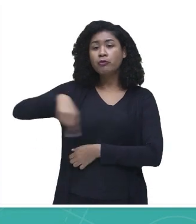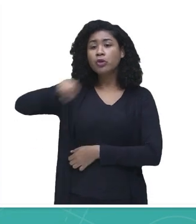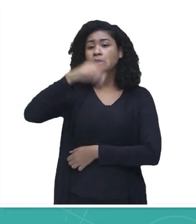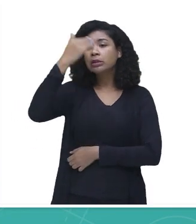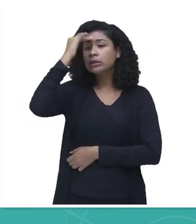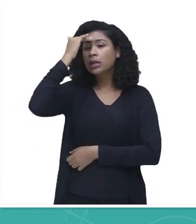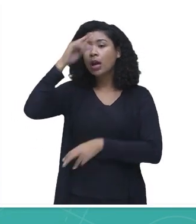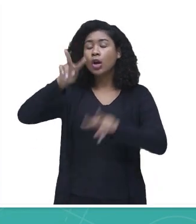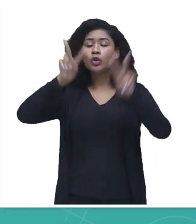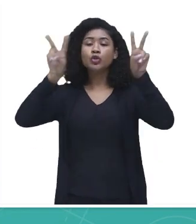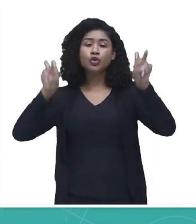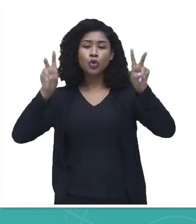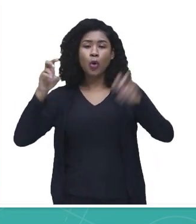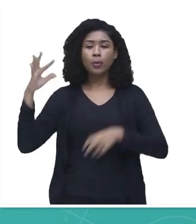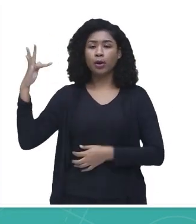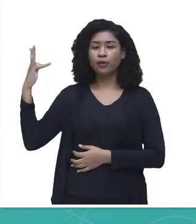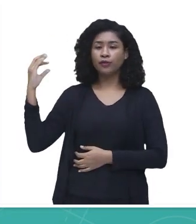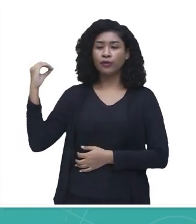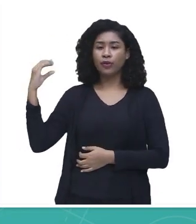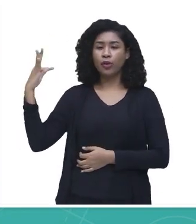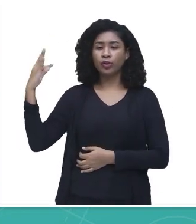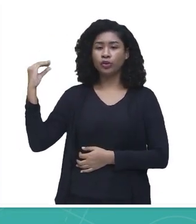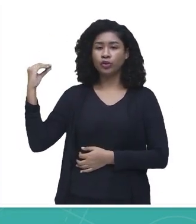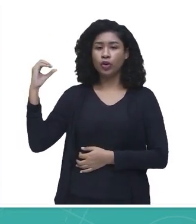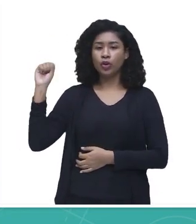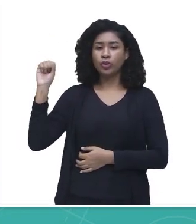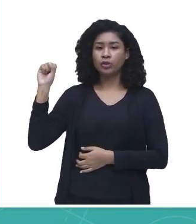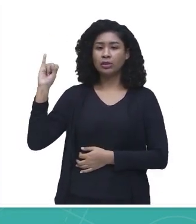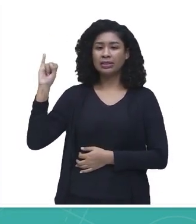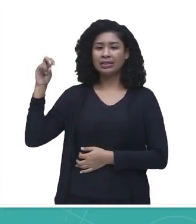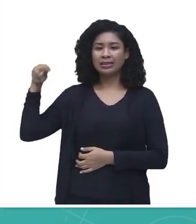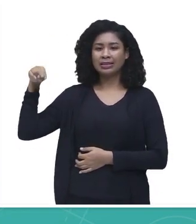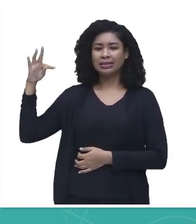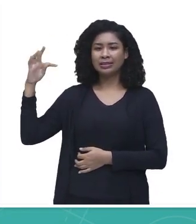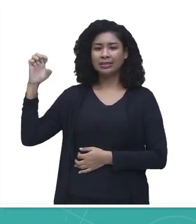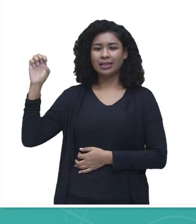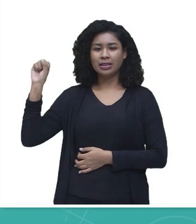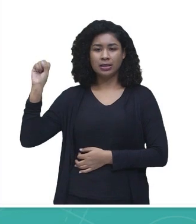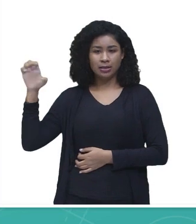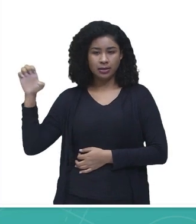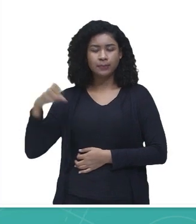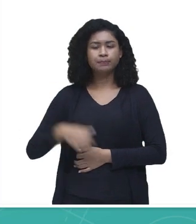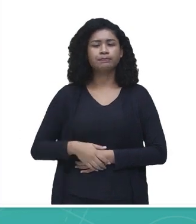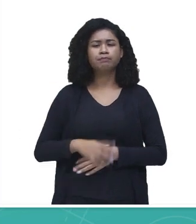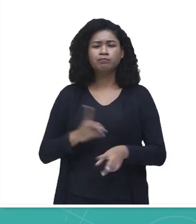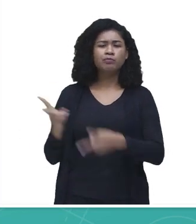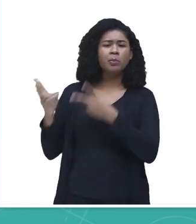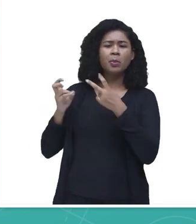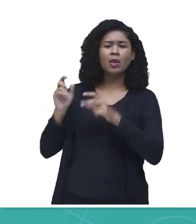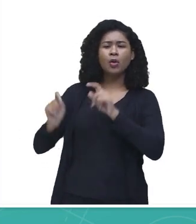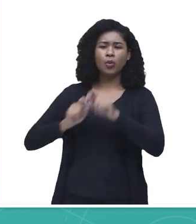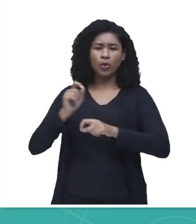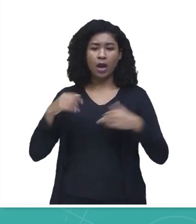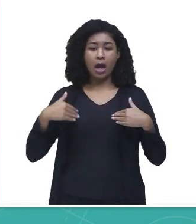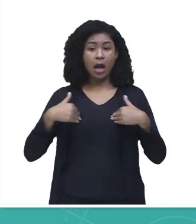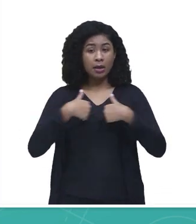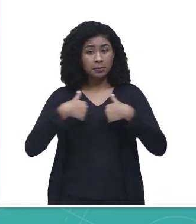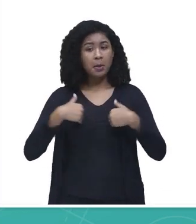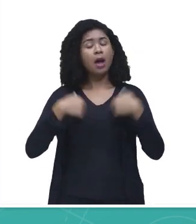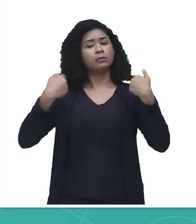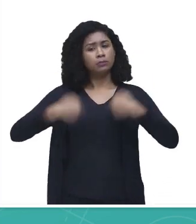Então, a gente viu ali que não só os animais precisam ali fazer a respiração para a geração de energia para a